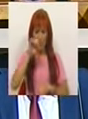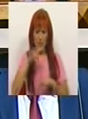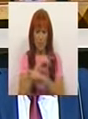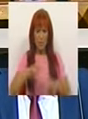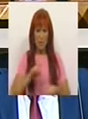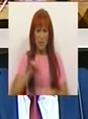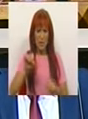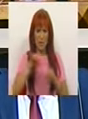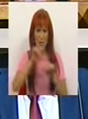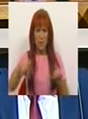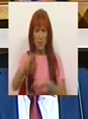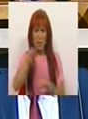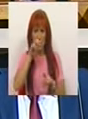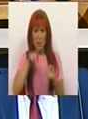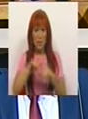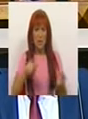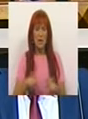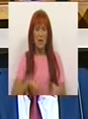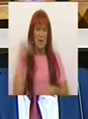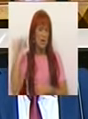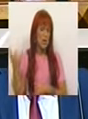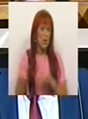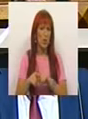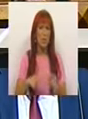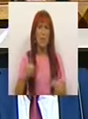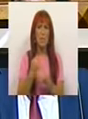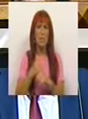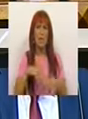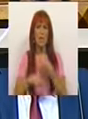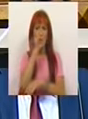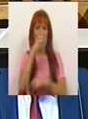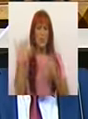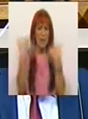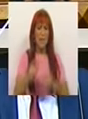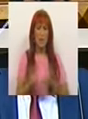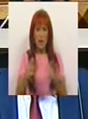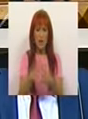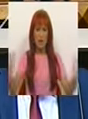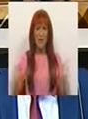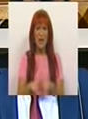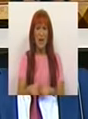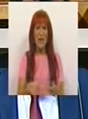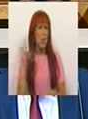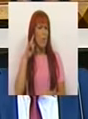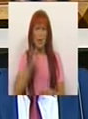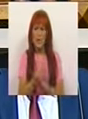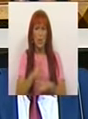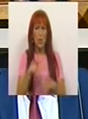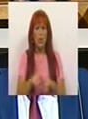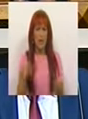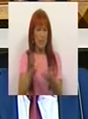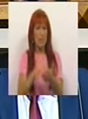de eucaliptos, por secundarizar o papel das associações florestais, por limitar o investimento e o crescimento deste tão importante setor